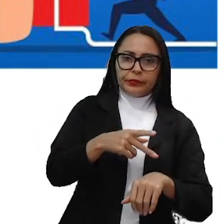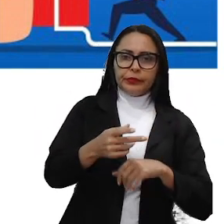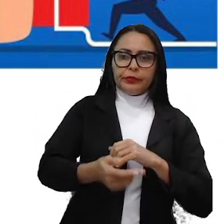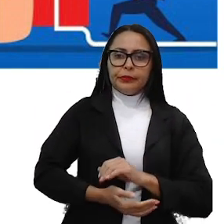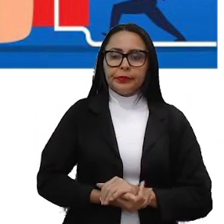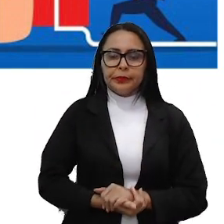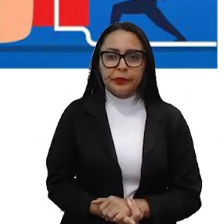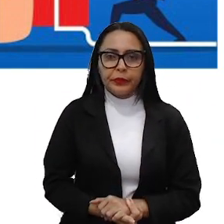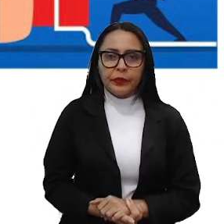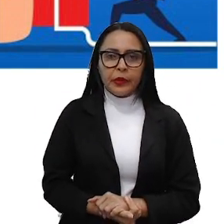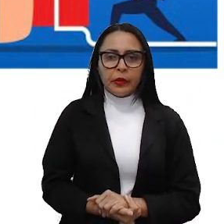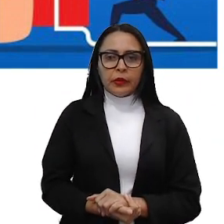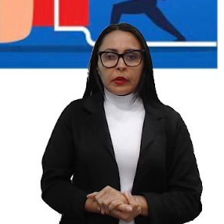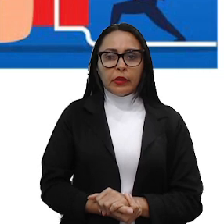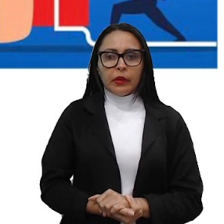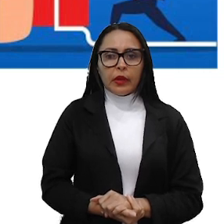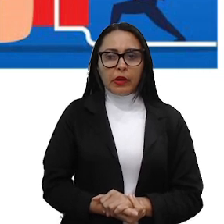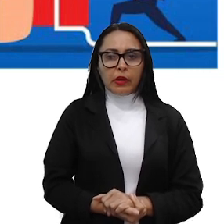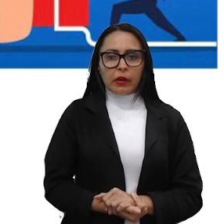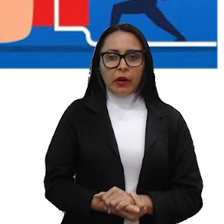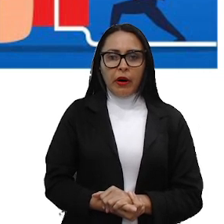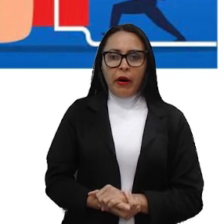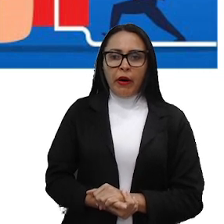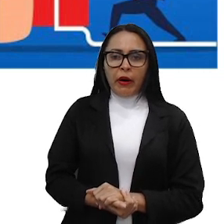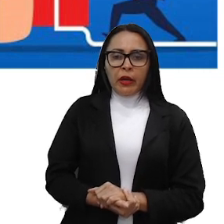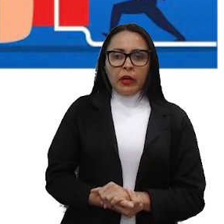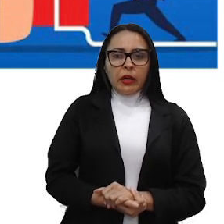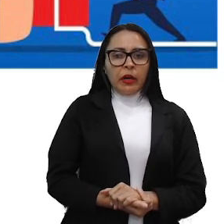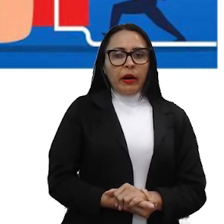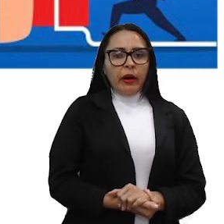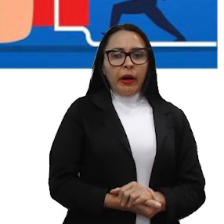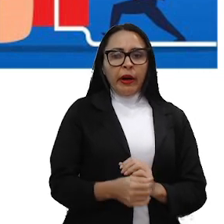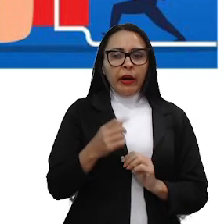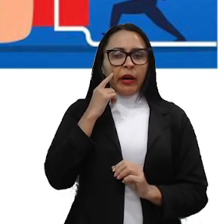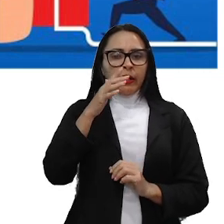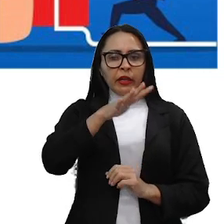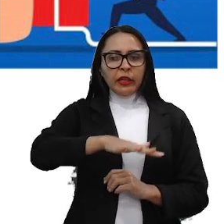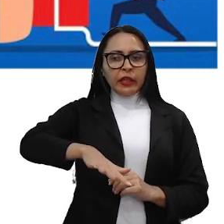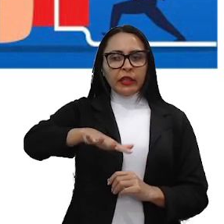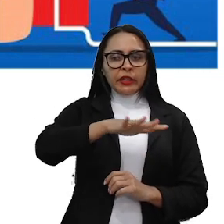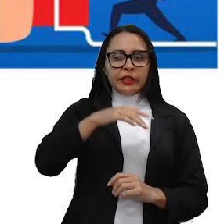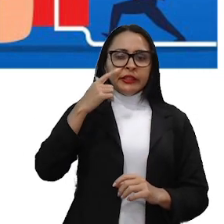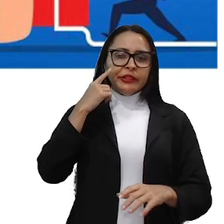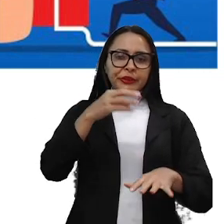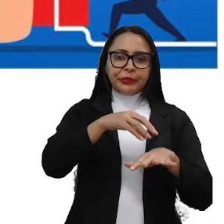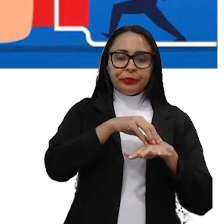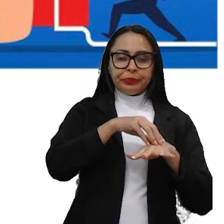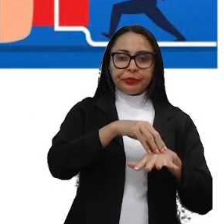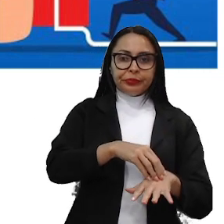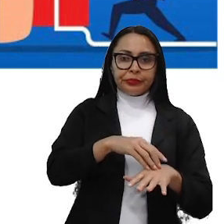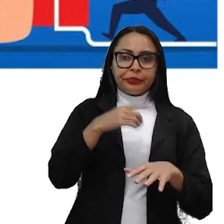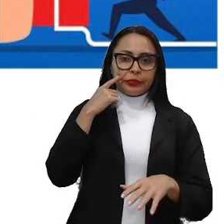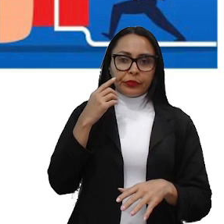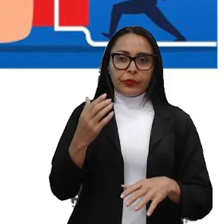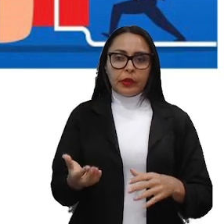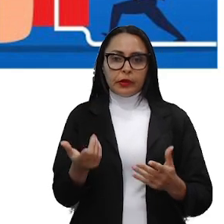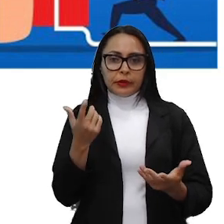empresas exportadoras do país. Nesse cenário, a atividade de transporte